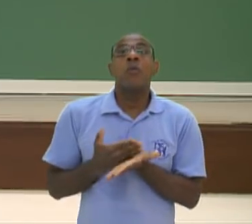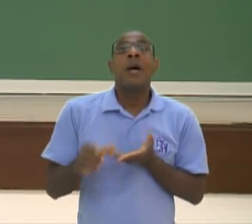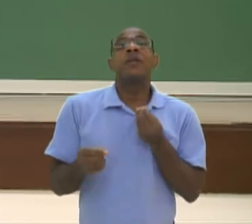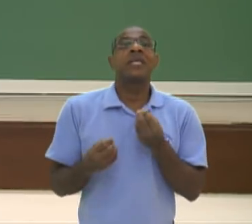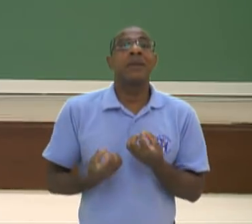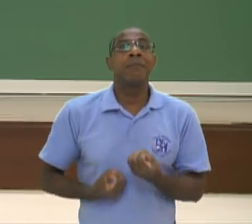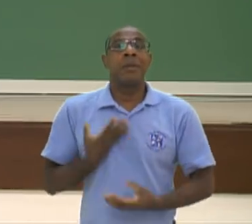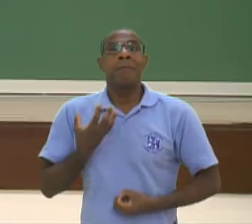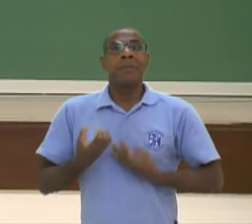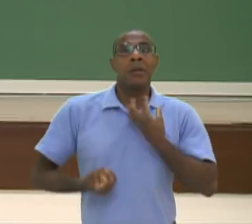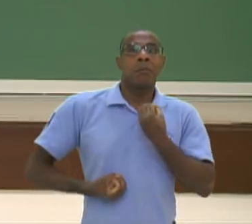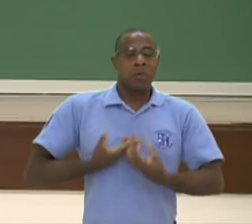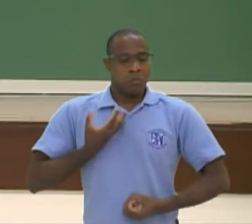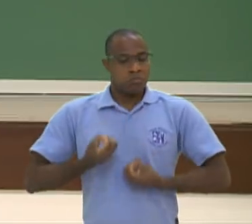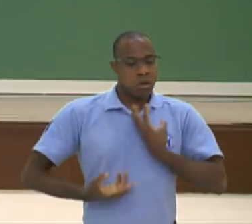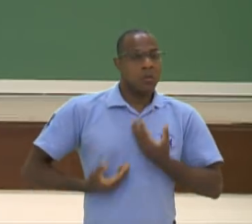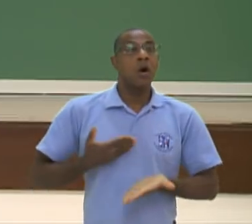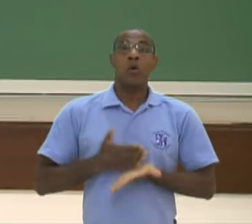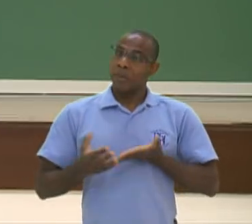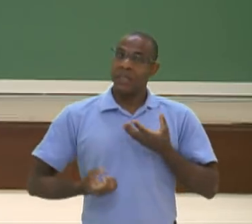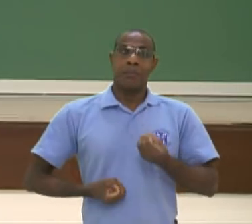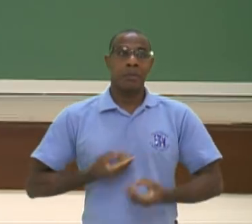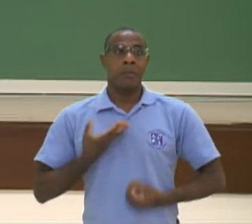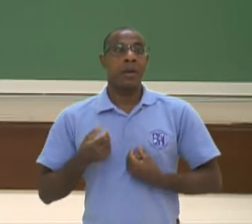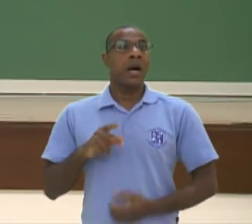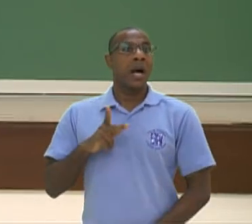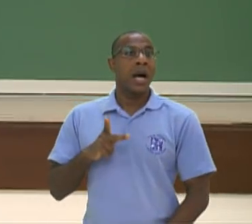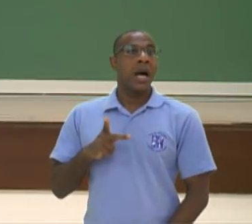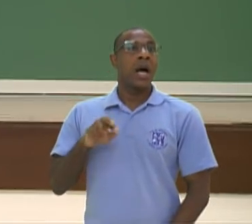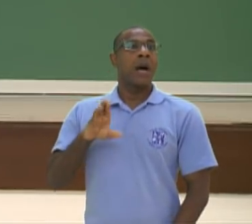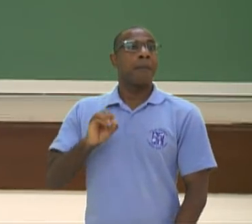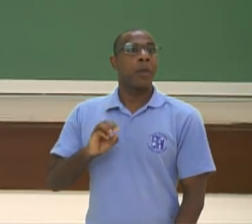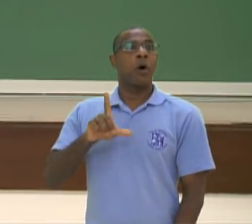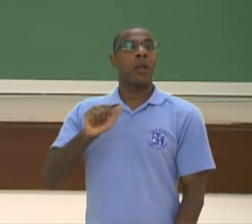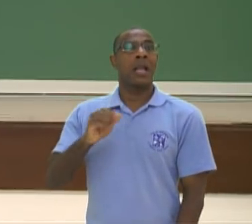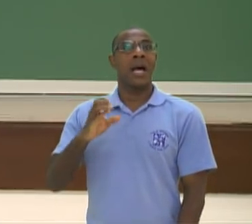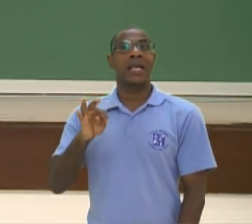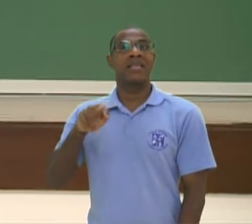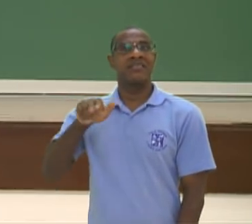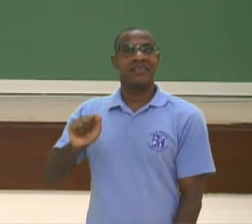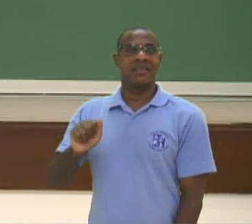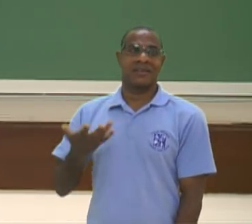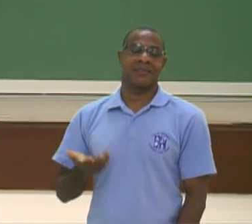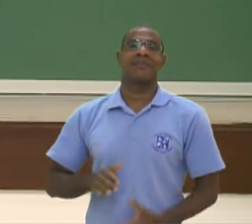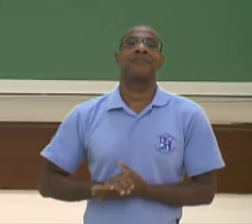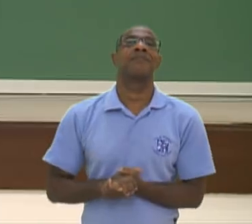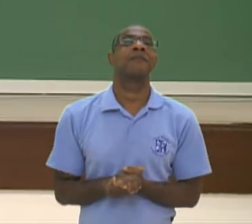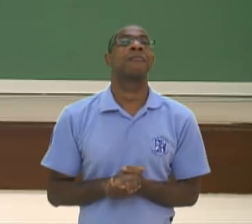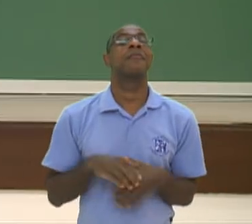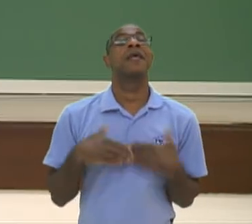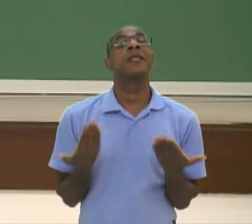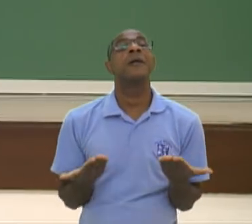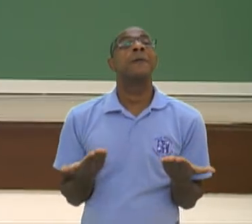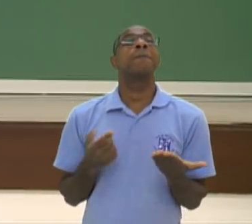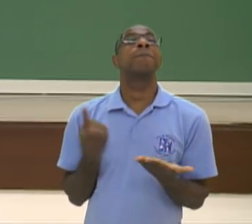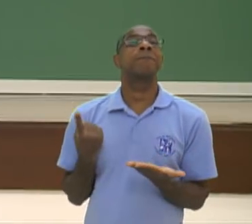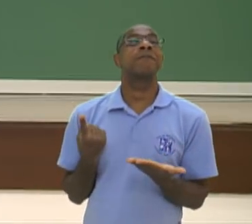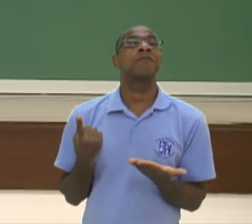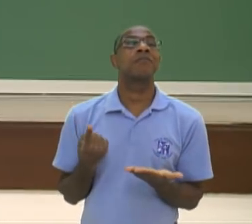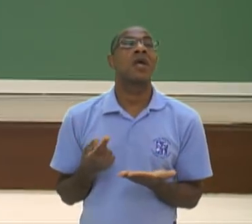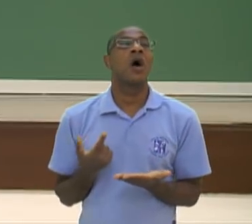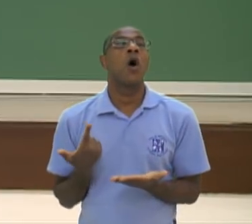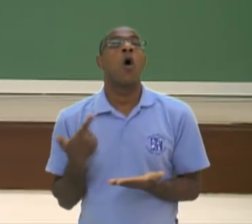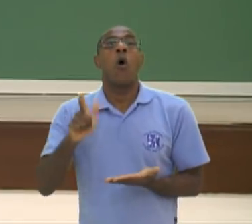E isso vai fazer com que ela produza, então, o leite materno, tá? Um outro hormônio que